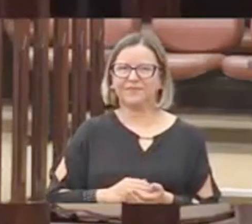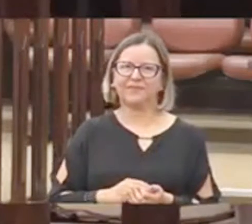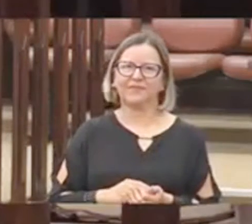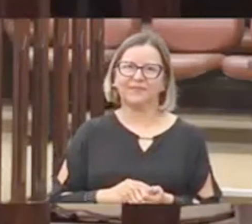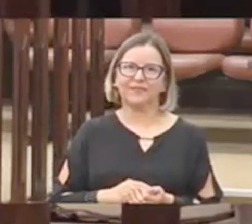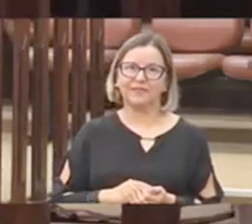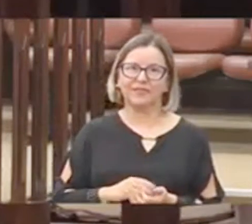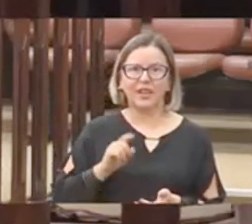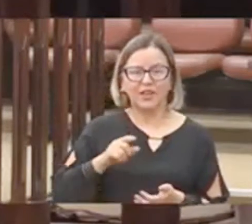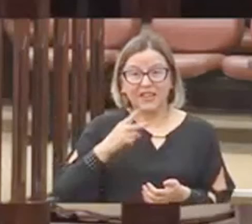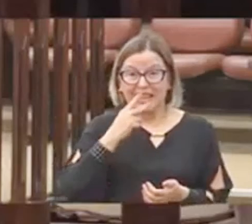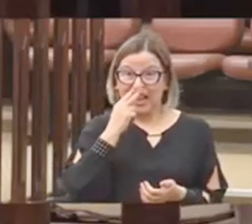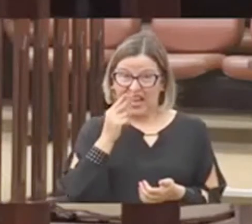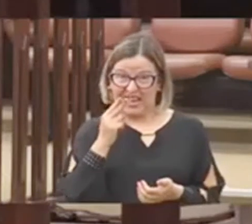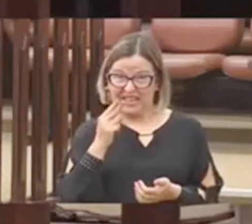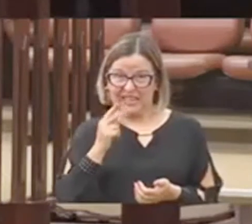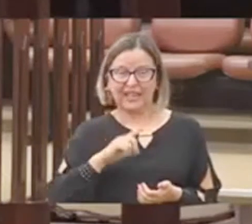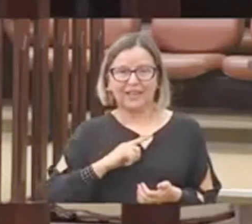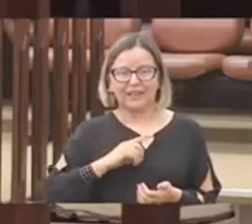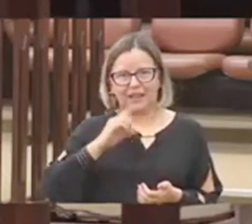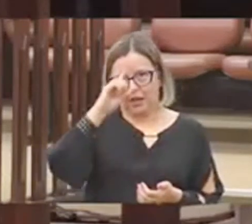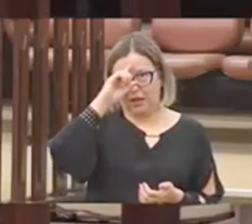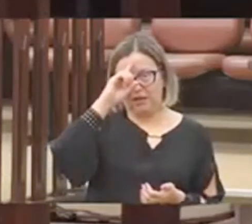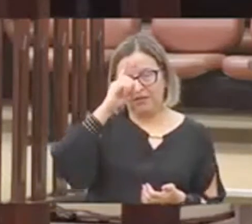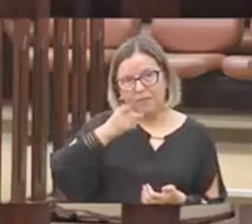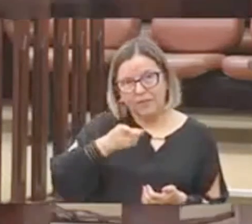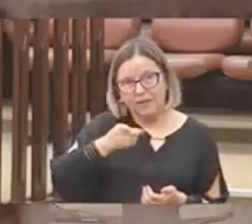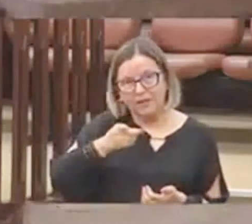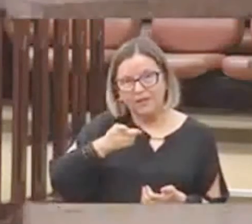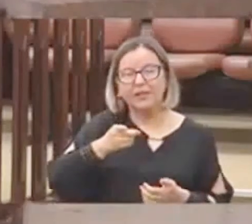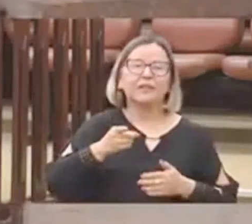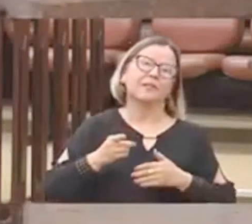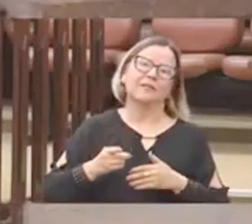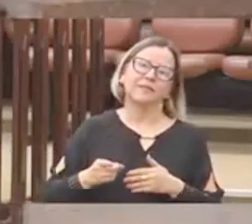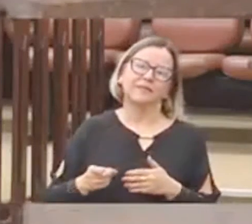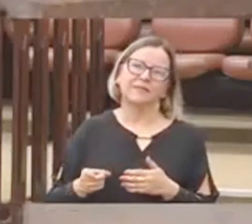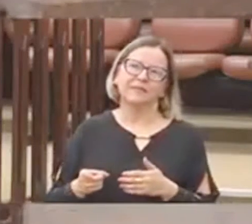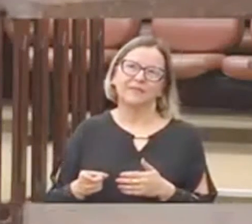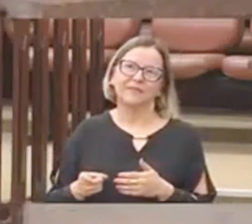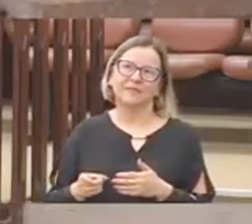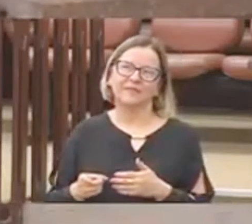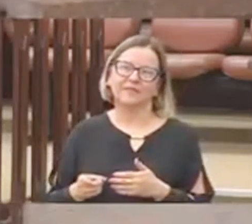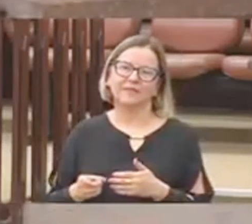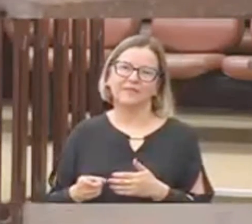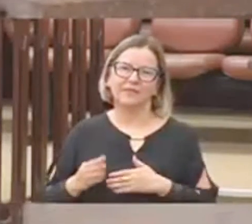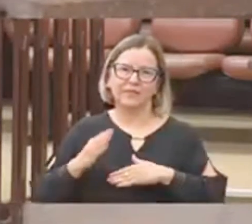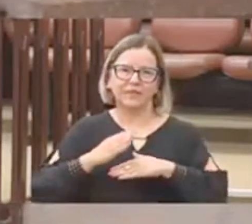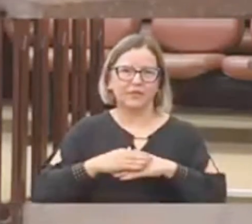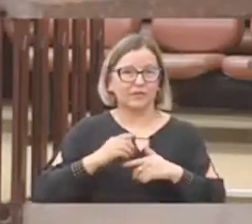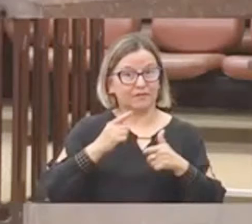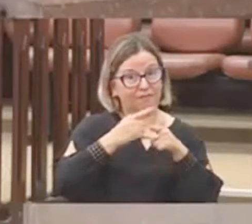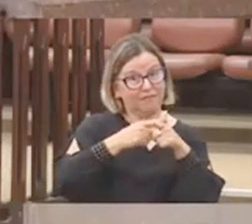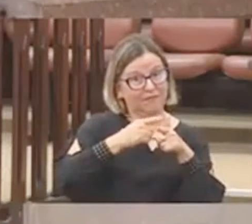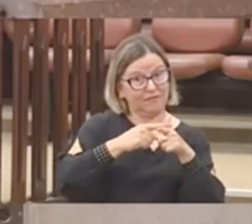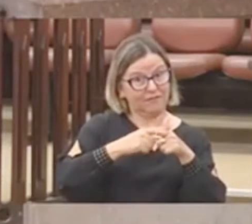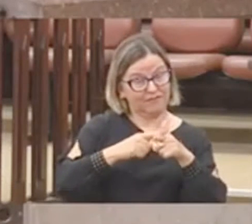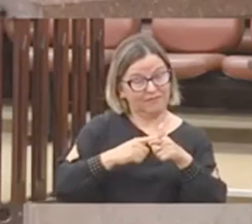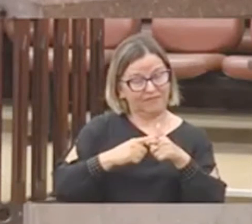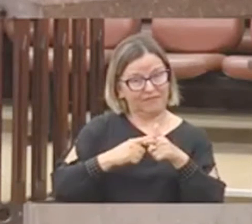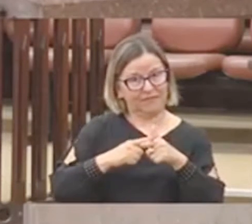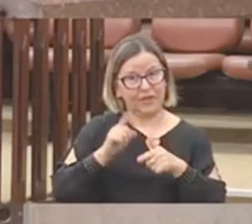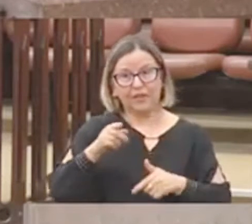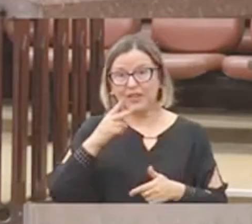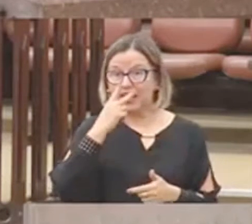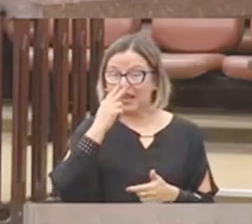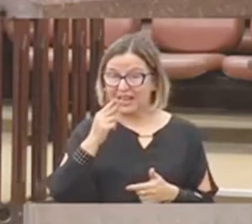Você ainda acha que tem domínio sobre as circunstâncias? Você ainda acha